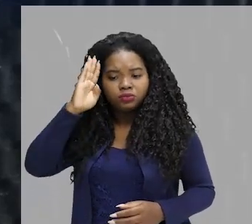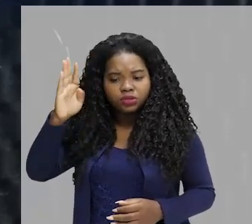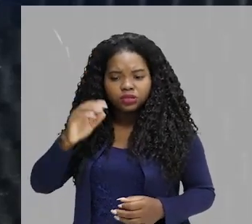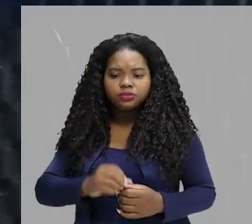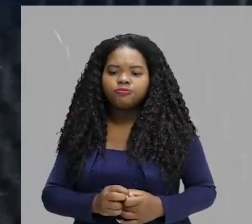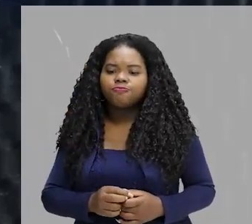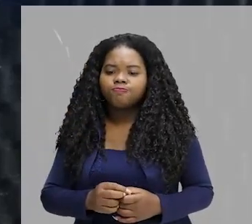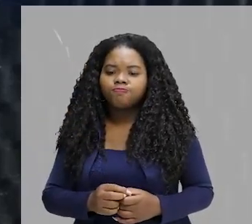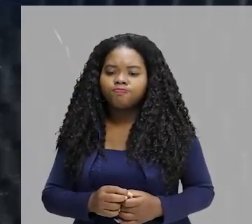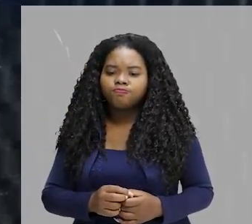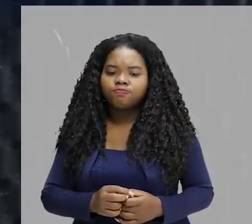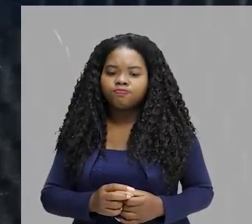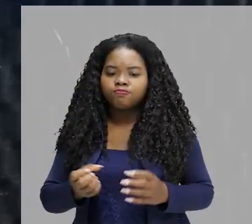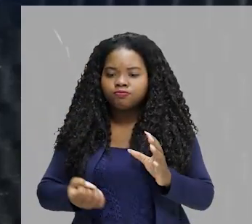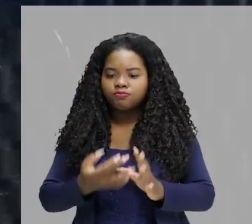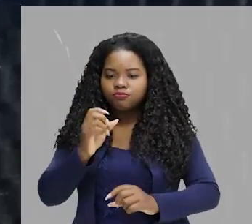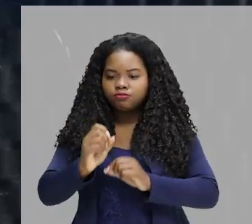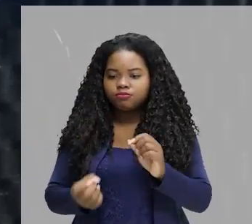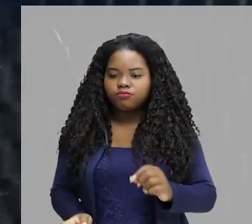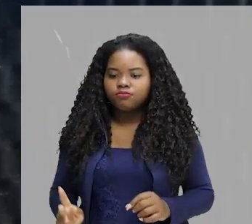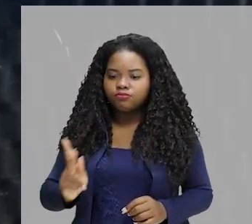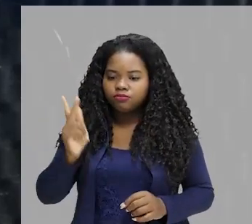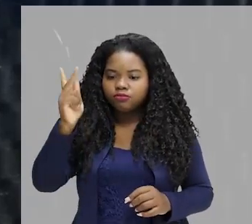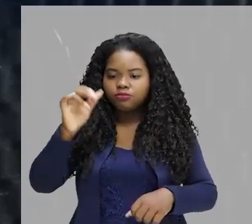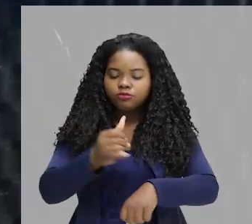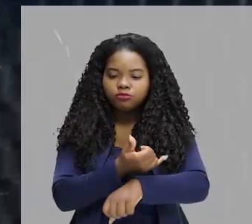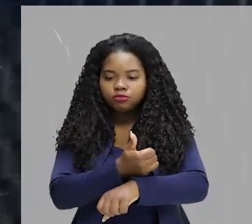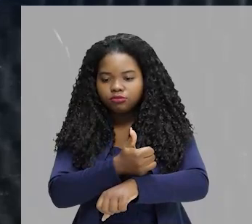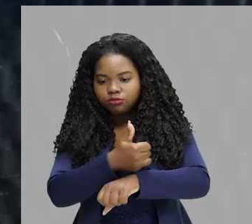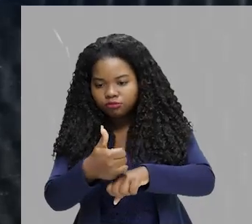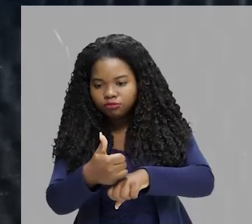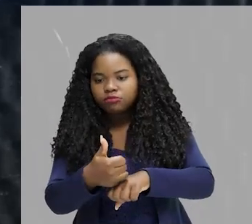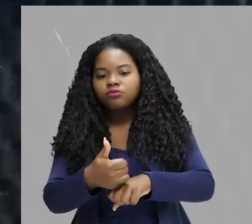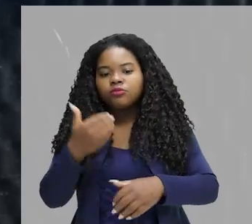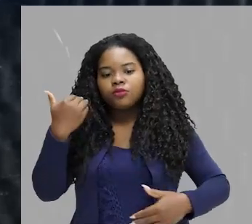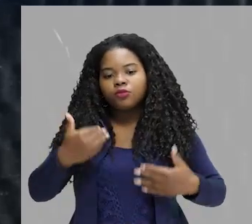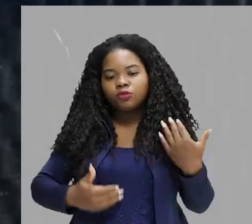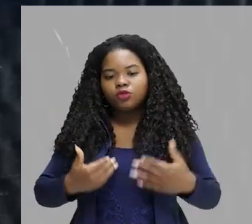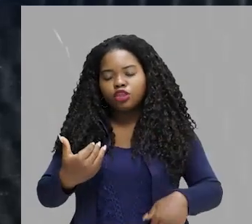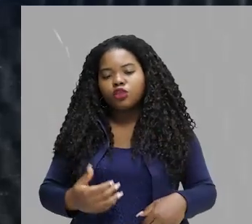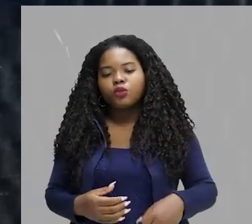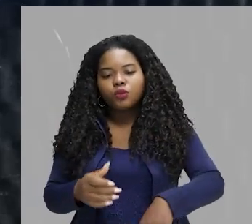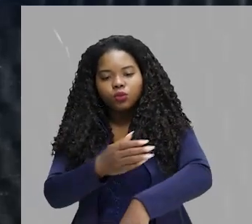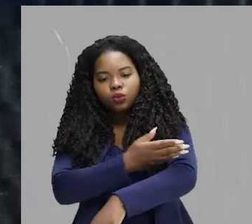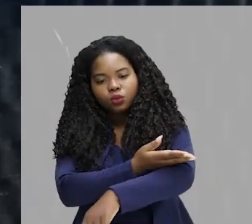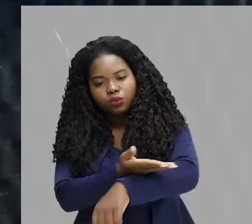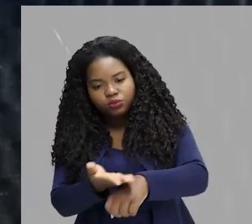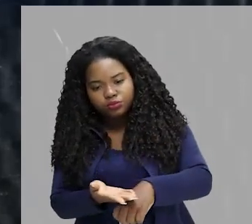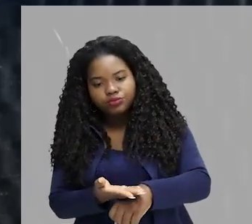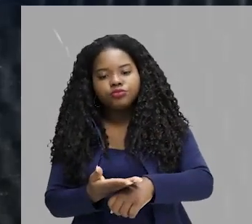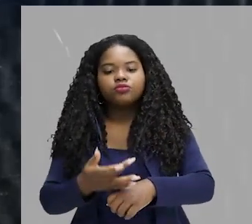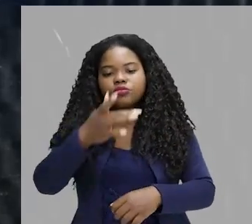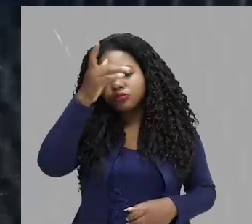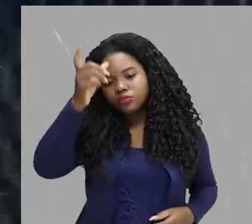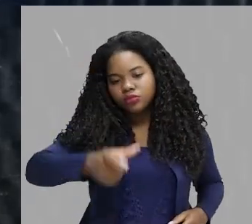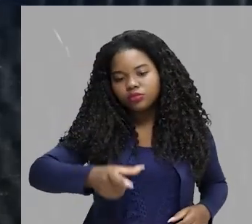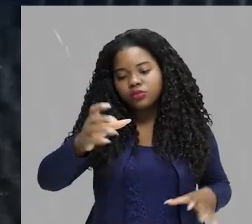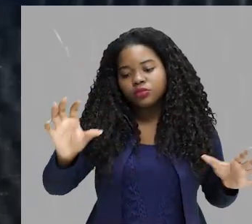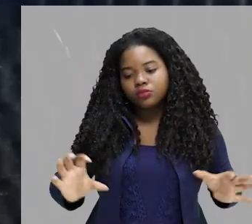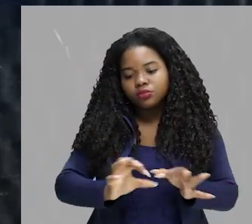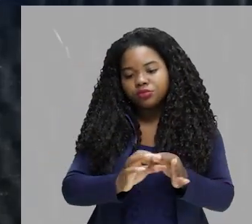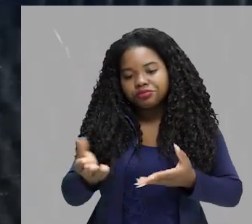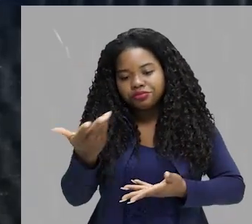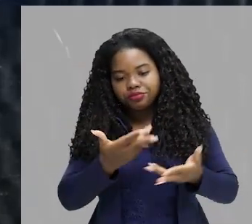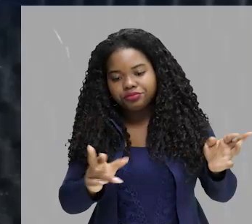valores, na construção das condutas, da moralidade, do comportamento dos indivíduos. Por isso que está diretamente ligado às